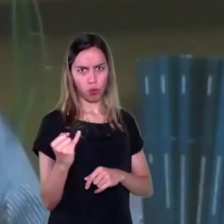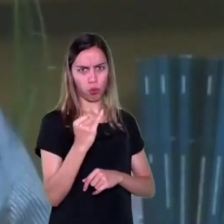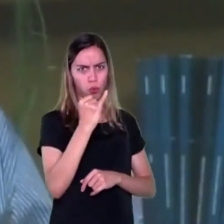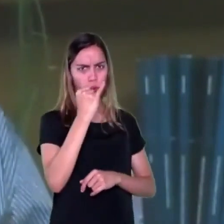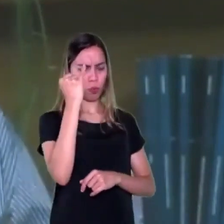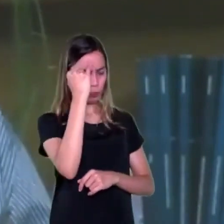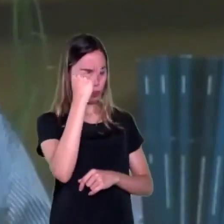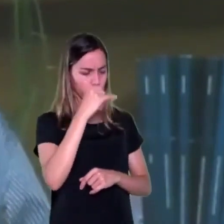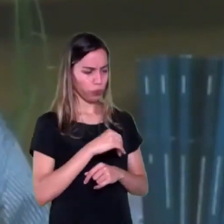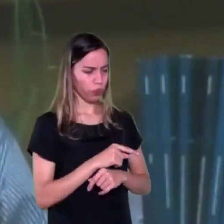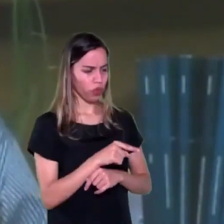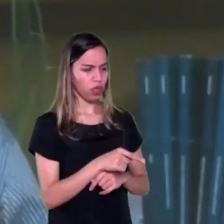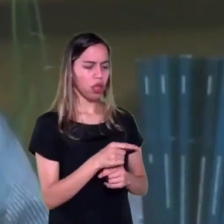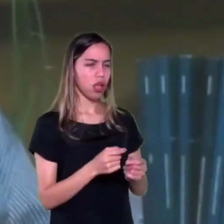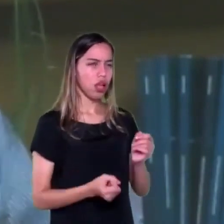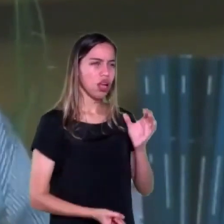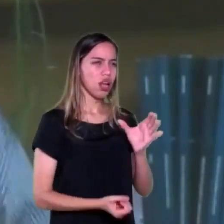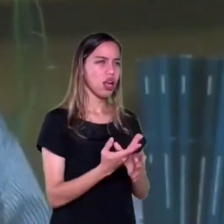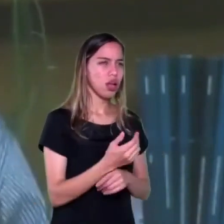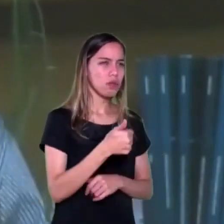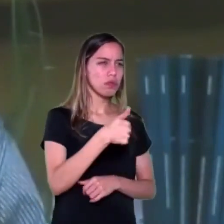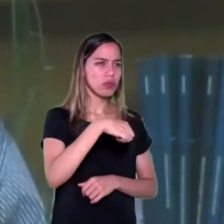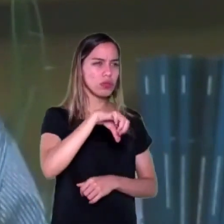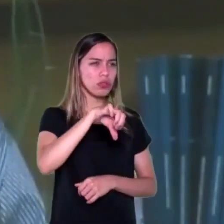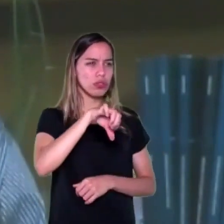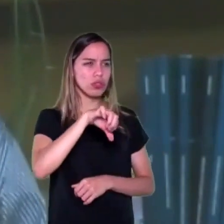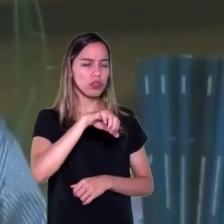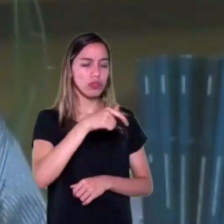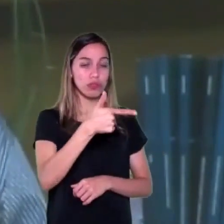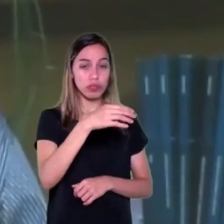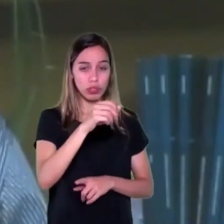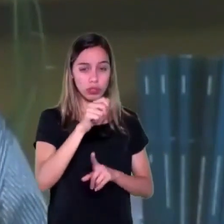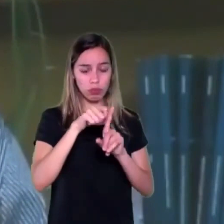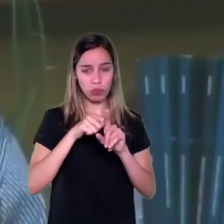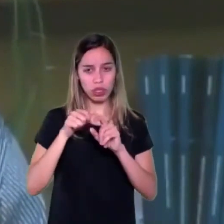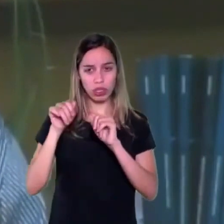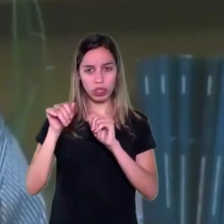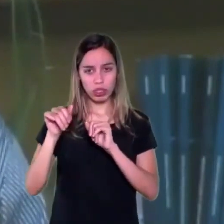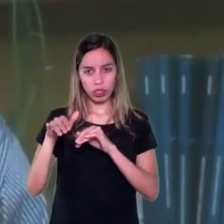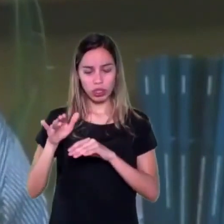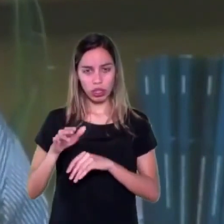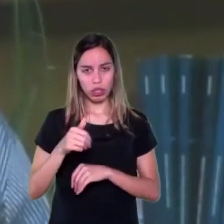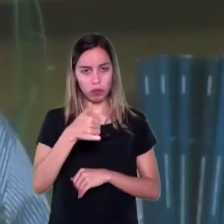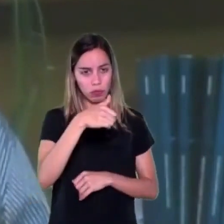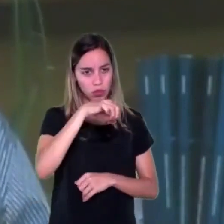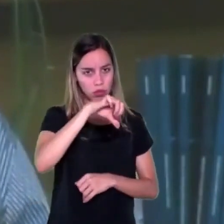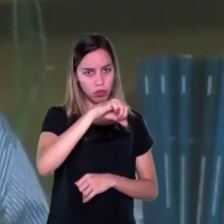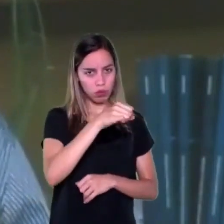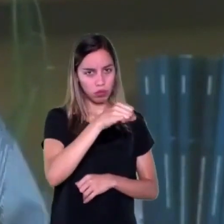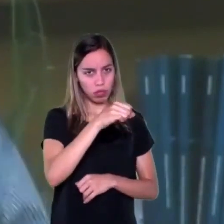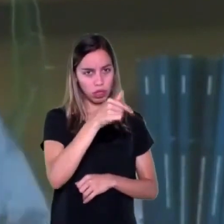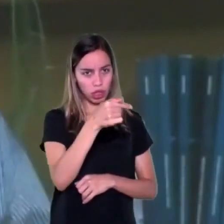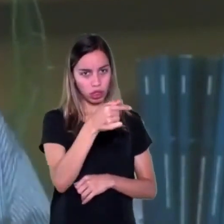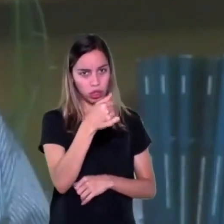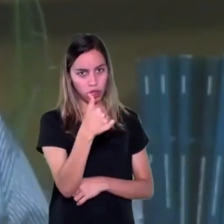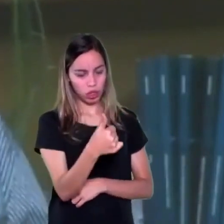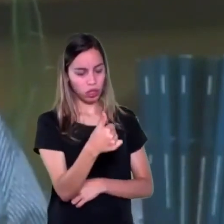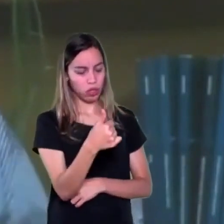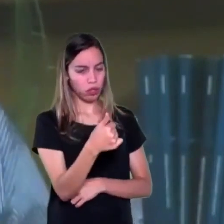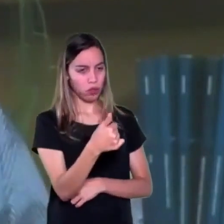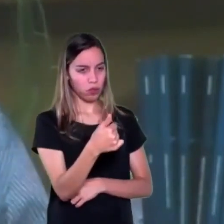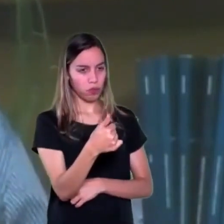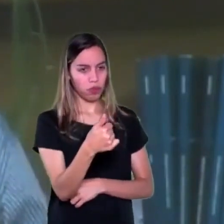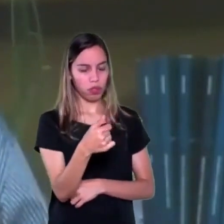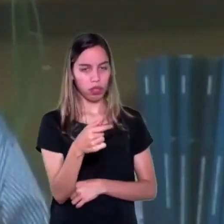inaugurada em 20 de setembro de 1981, né, com o espetáculo Pluft o Fantasminha, durante a